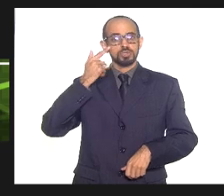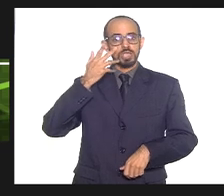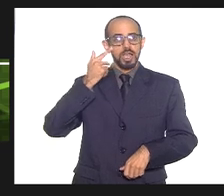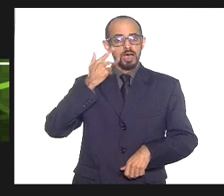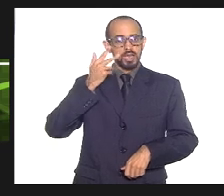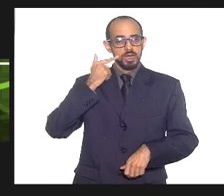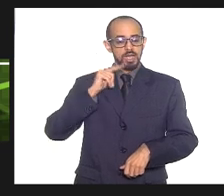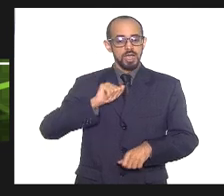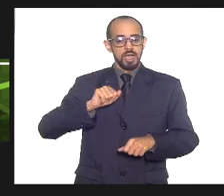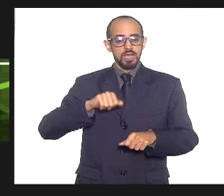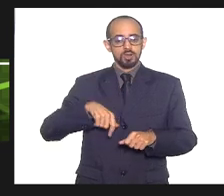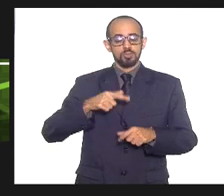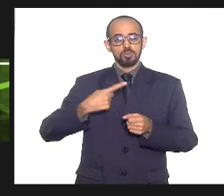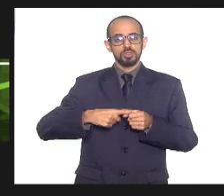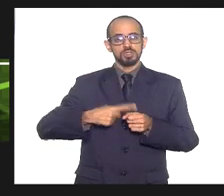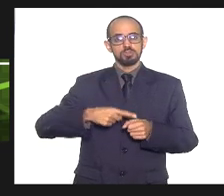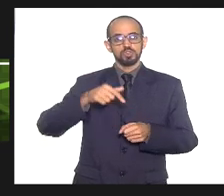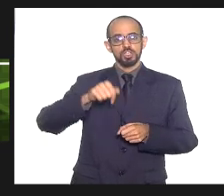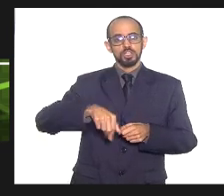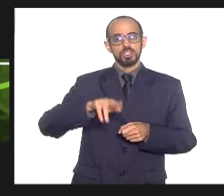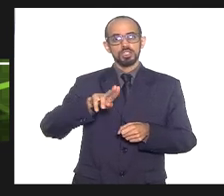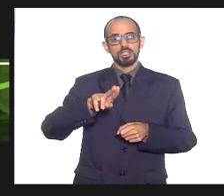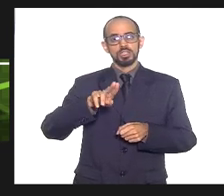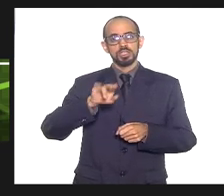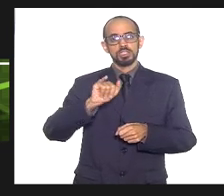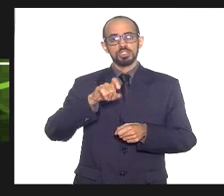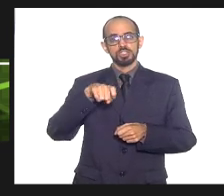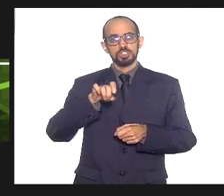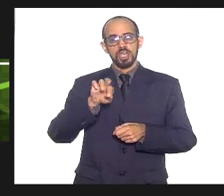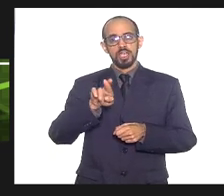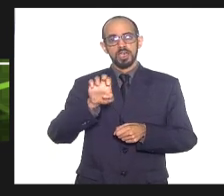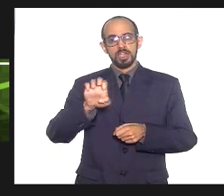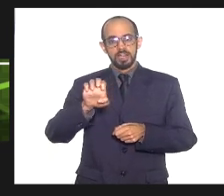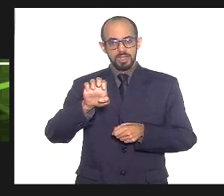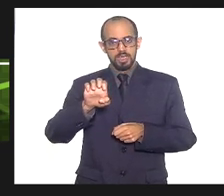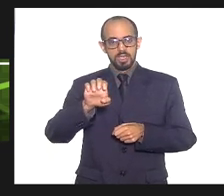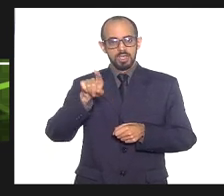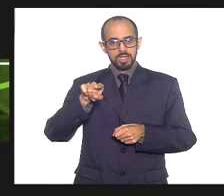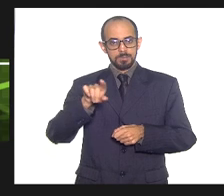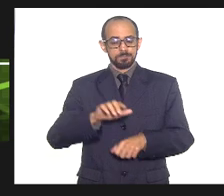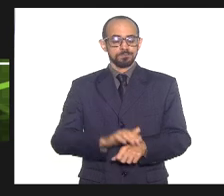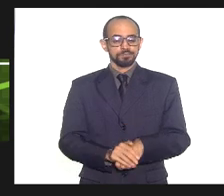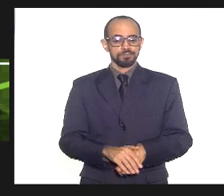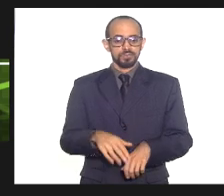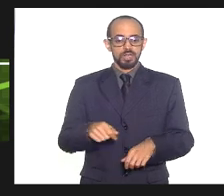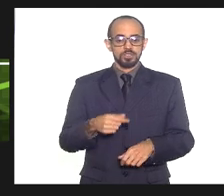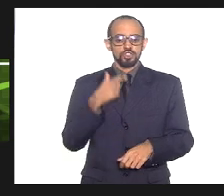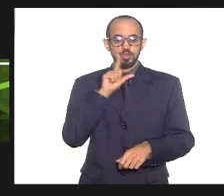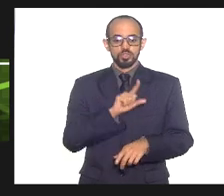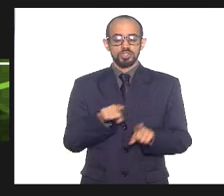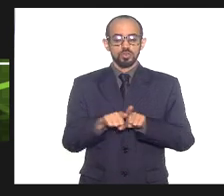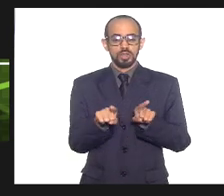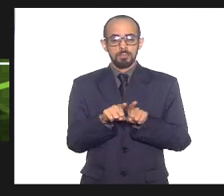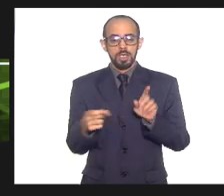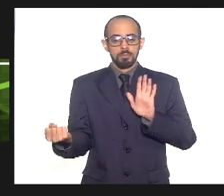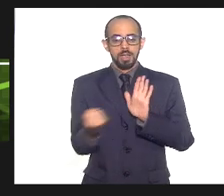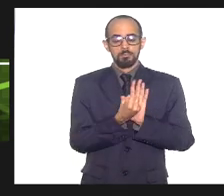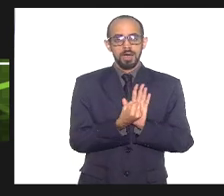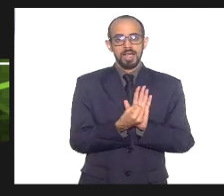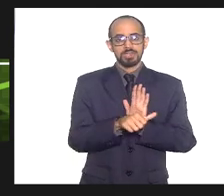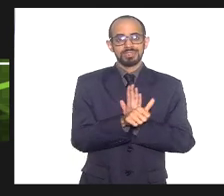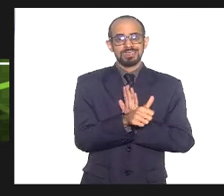no município de Quixeré, aqui no Brasil. E nós atingimos uma marca muito importante de 160 naquele